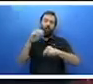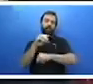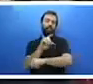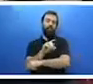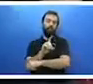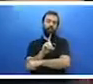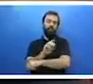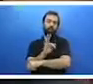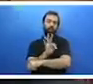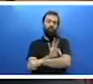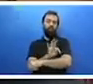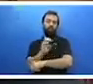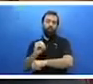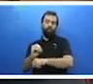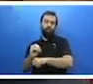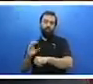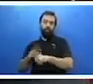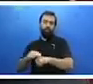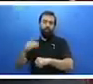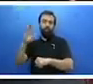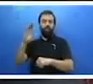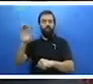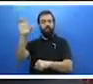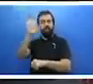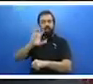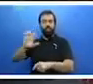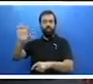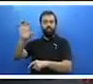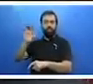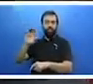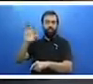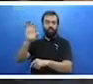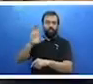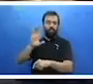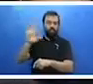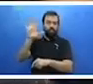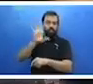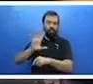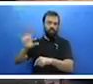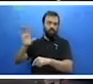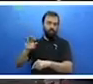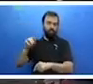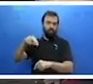ficar na região Norte, tá? Então essa foi a última alteração.